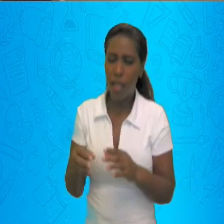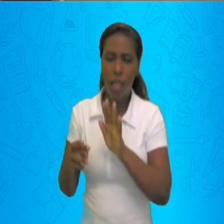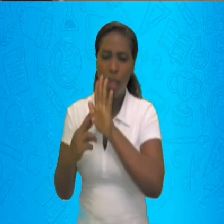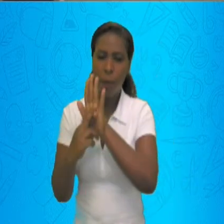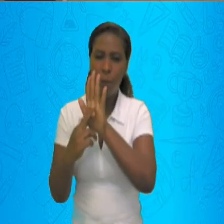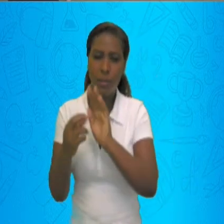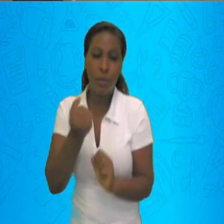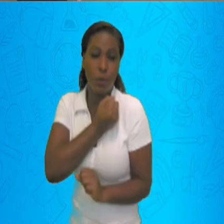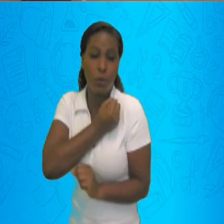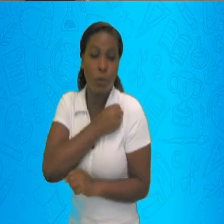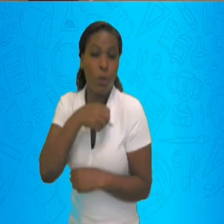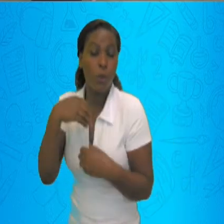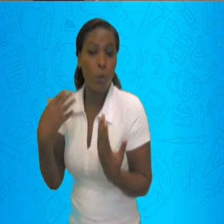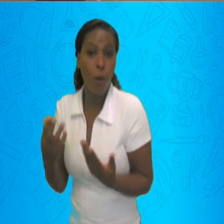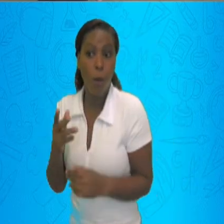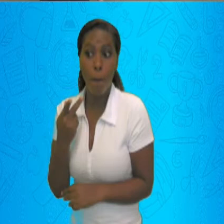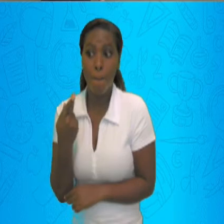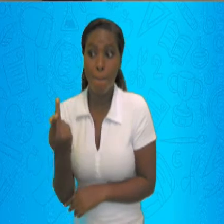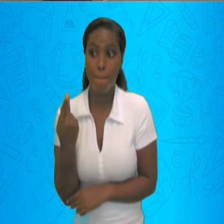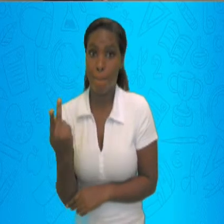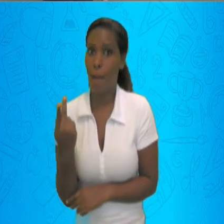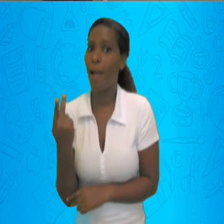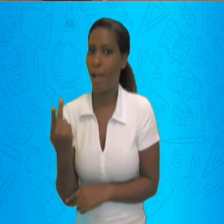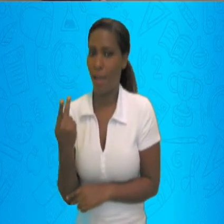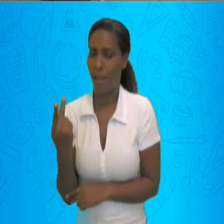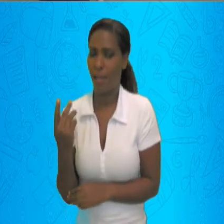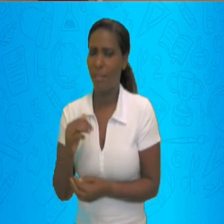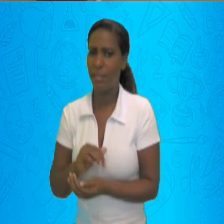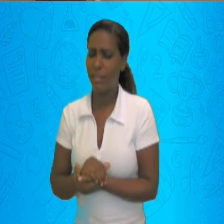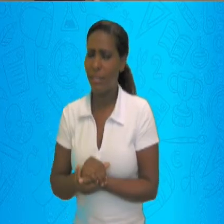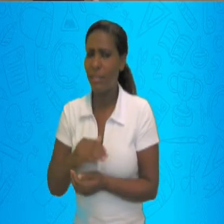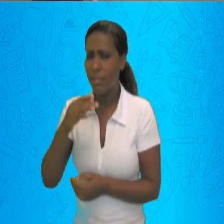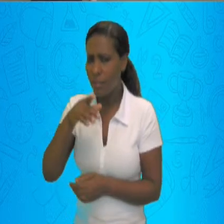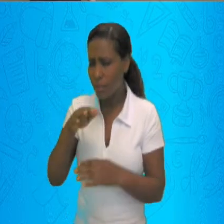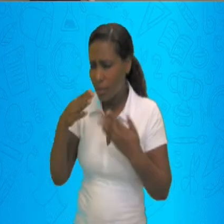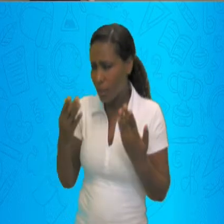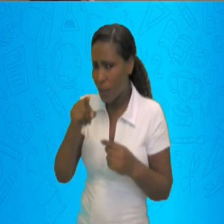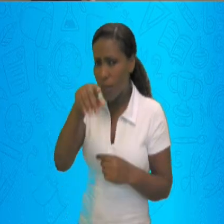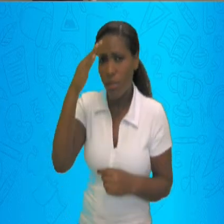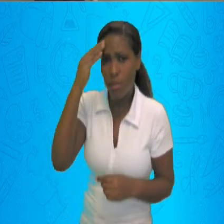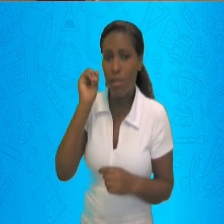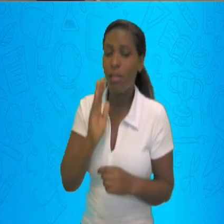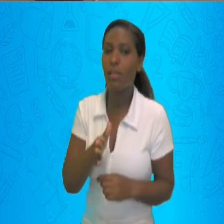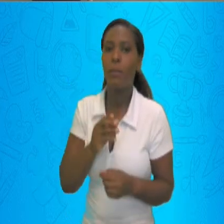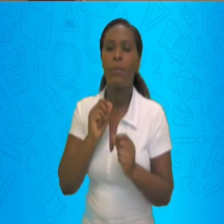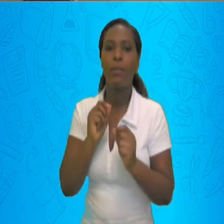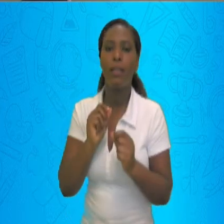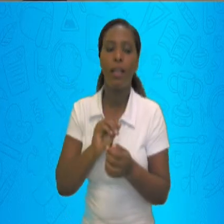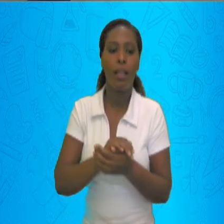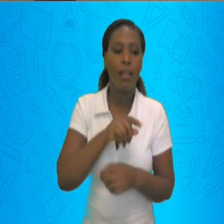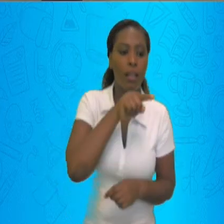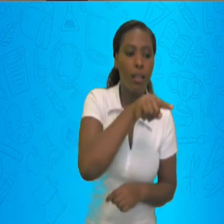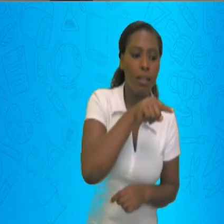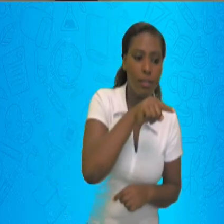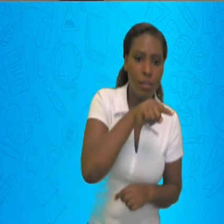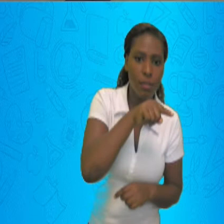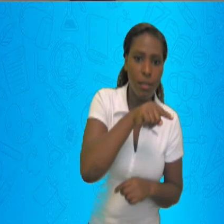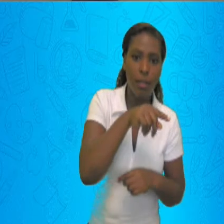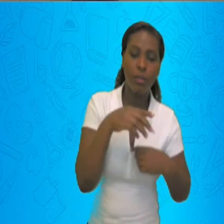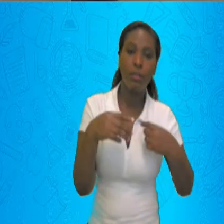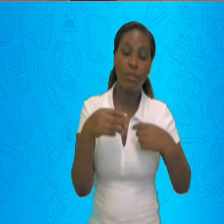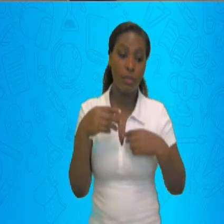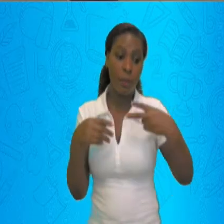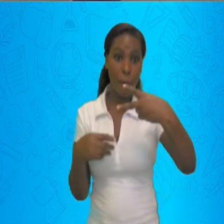Então, eu sei que um lado tem que ser menor do que a soma dos outros dois. Eu sei que é um